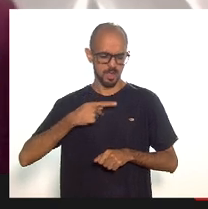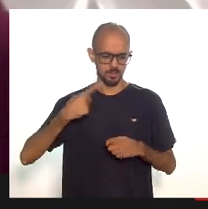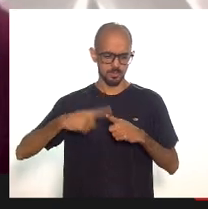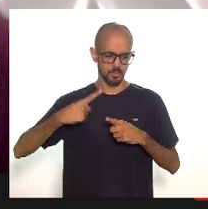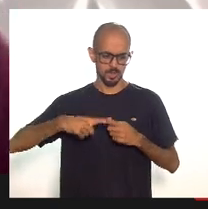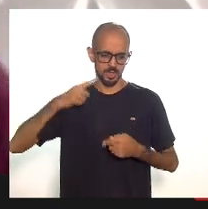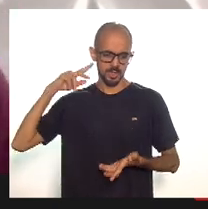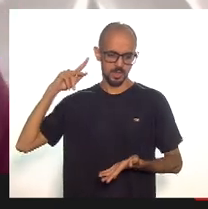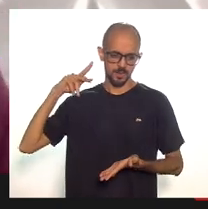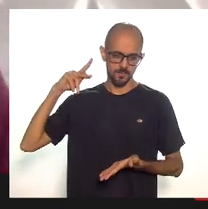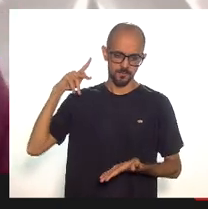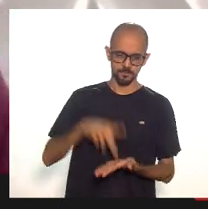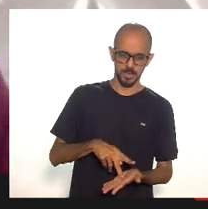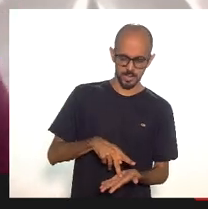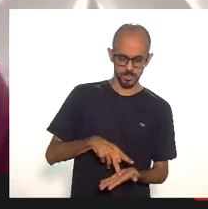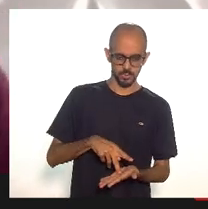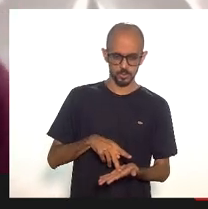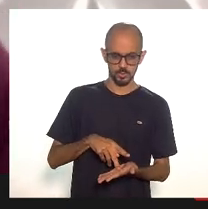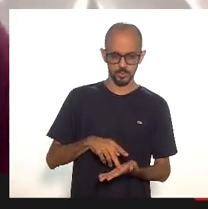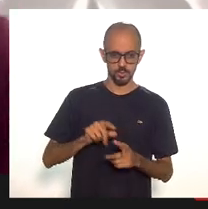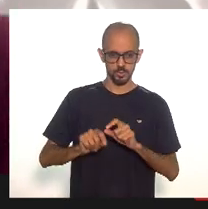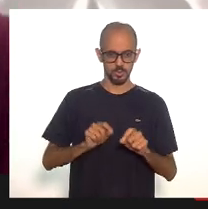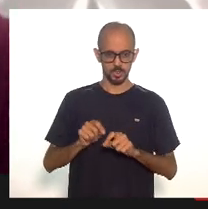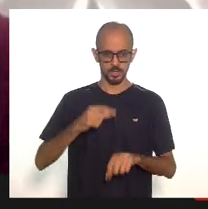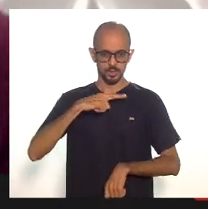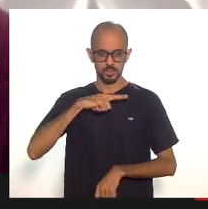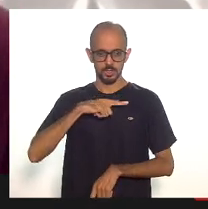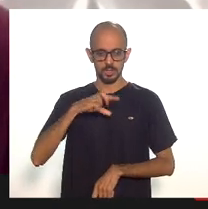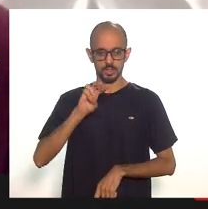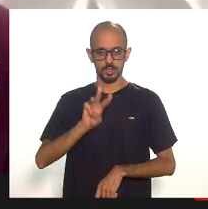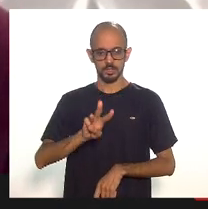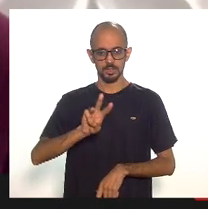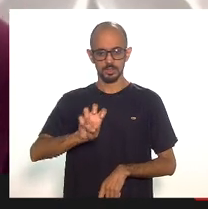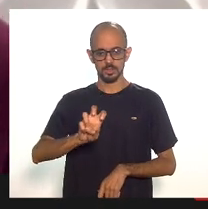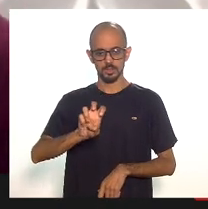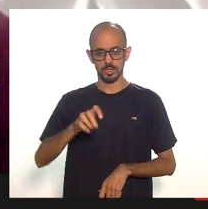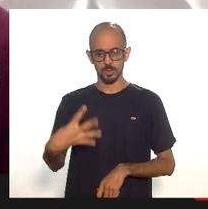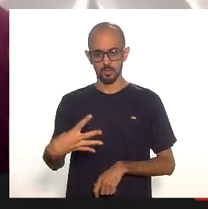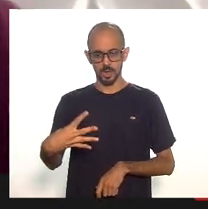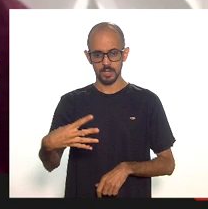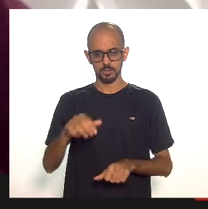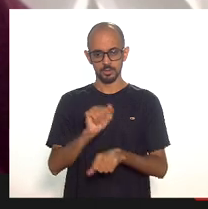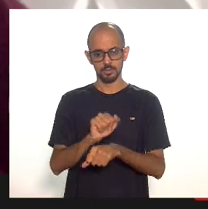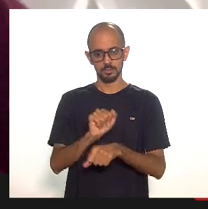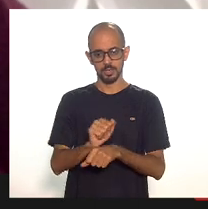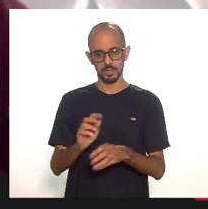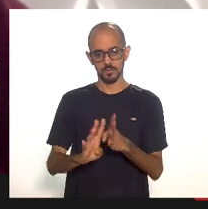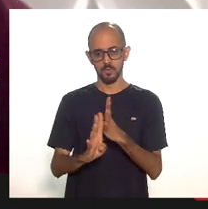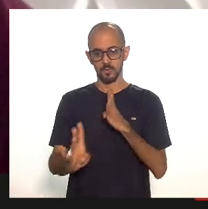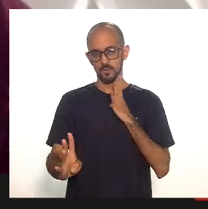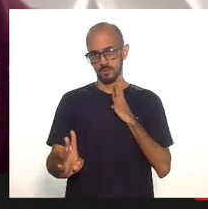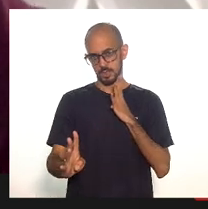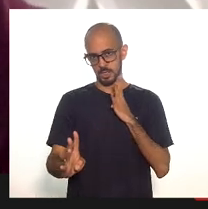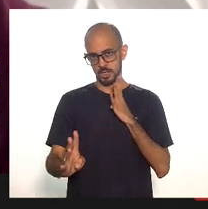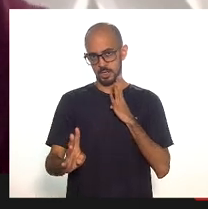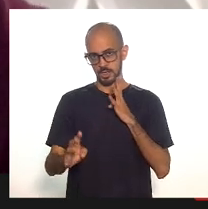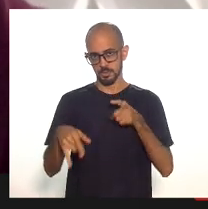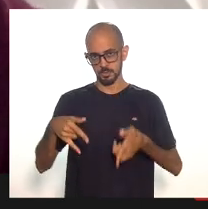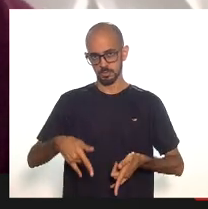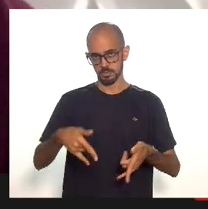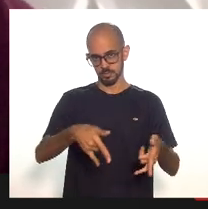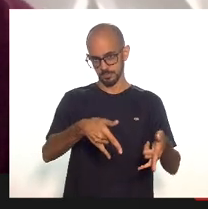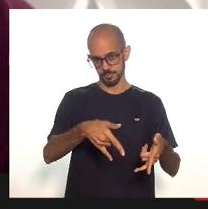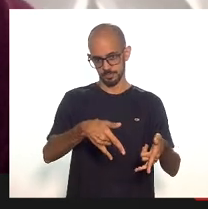Janeiro tem 354 pacientes à espera de leito. e nós temos, por questão